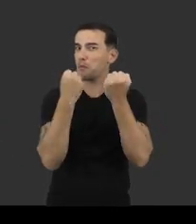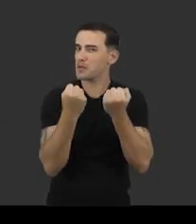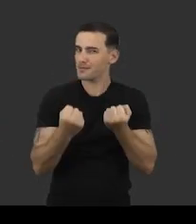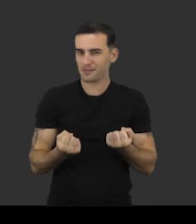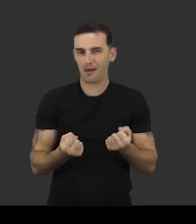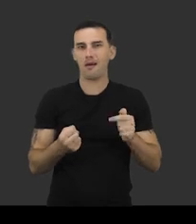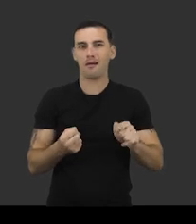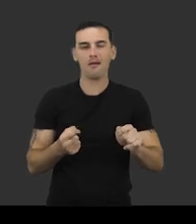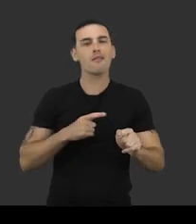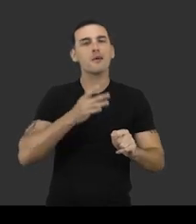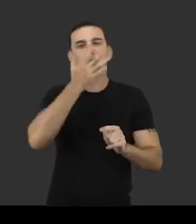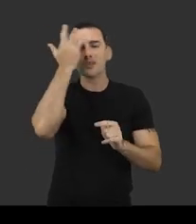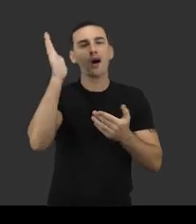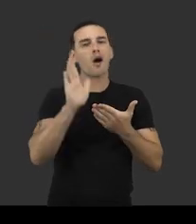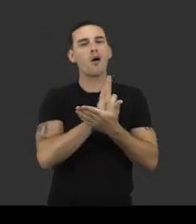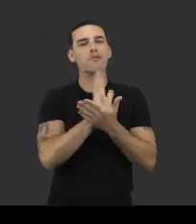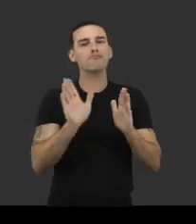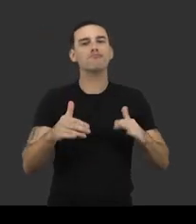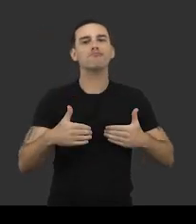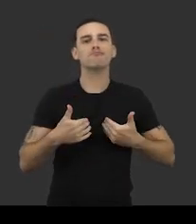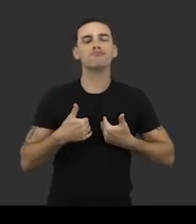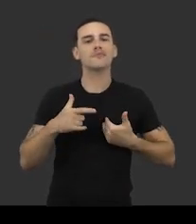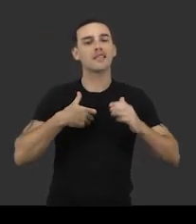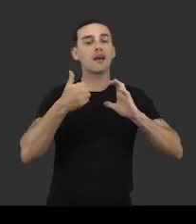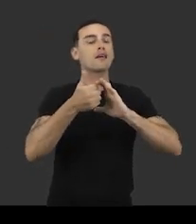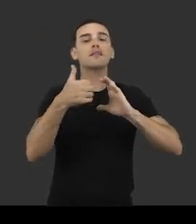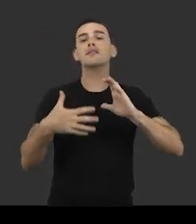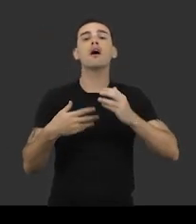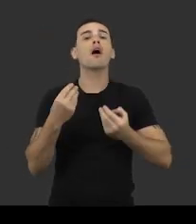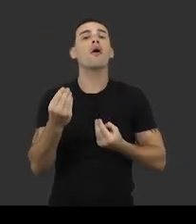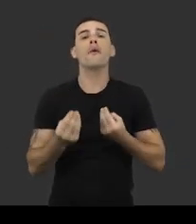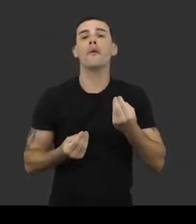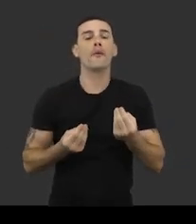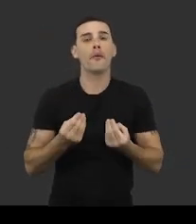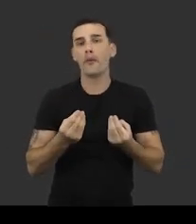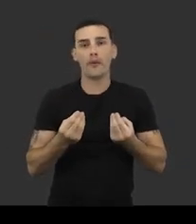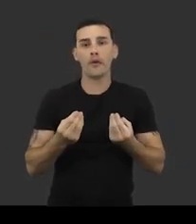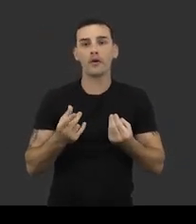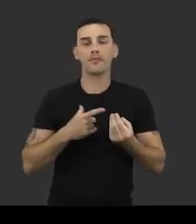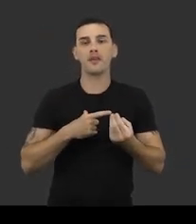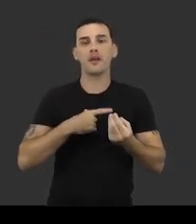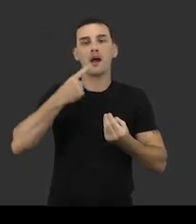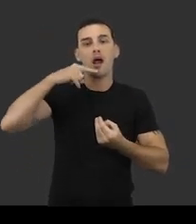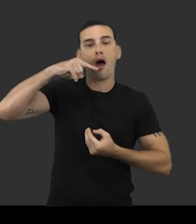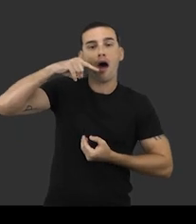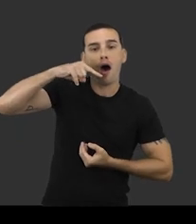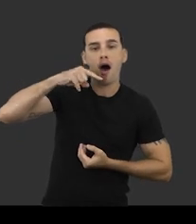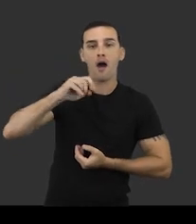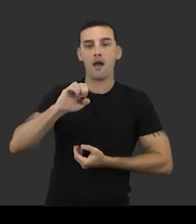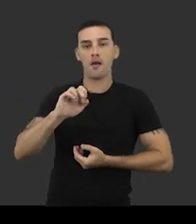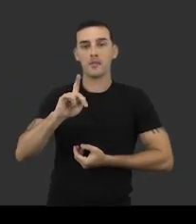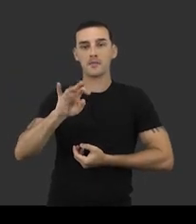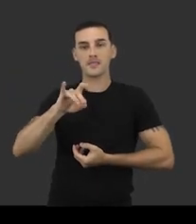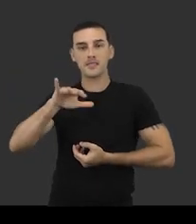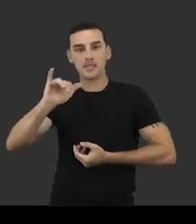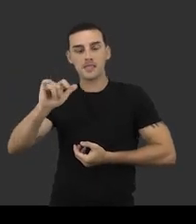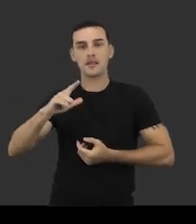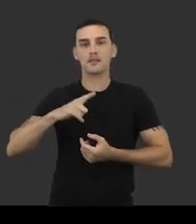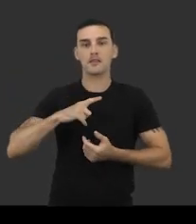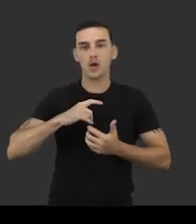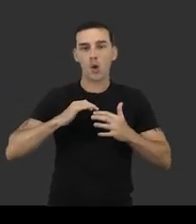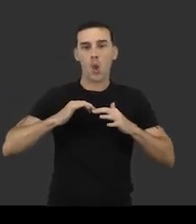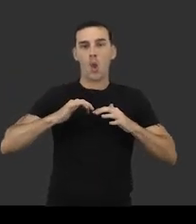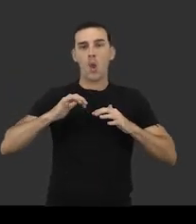gente pode ter pessoas com autismo que têm como características, epilepsia, convulsões,